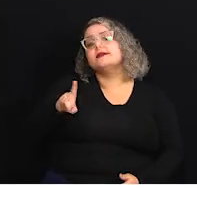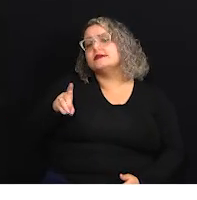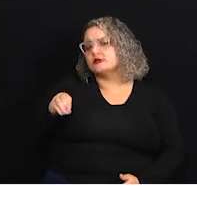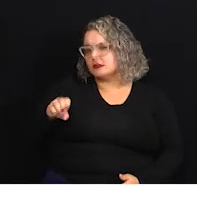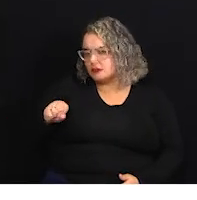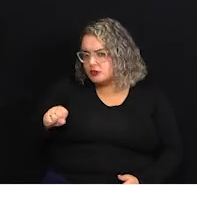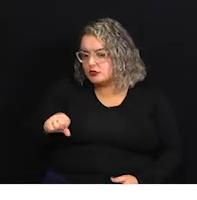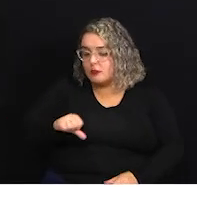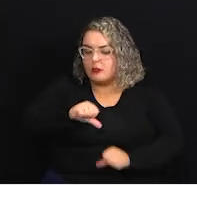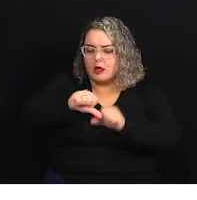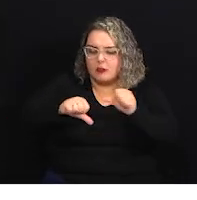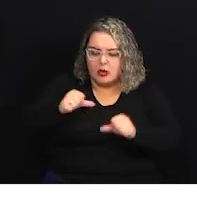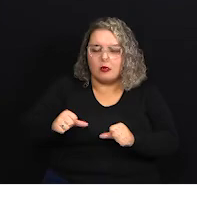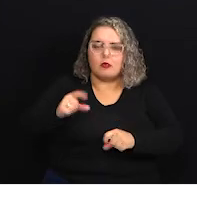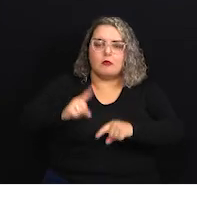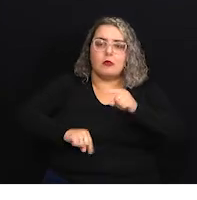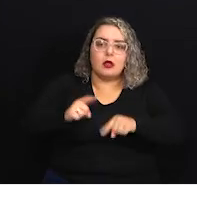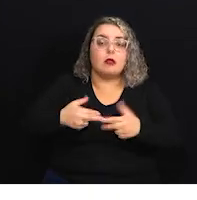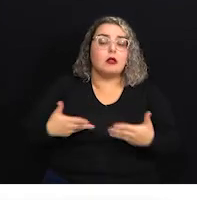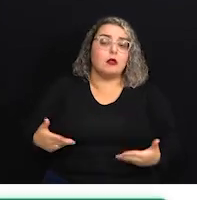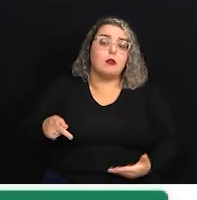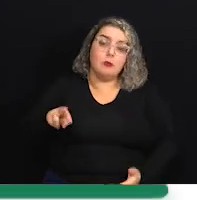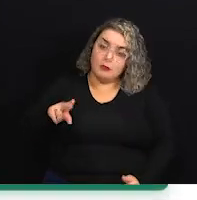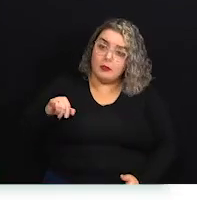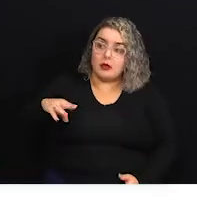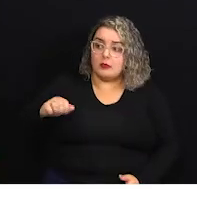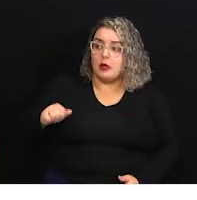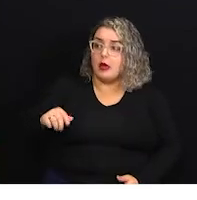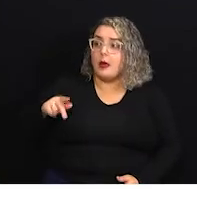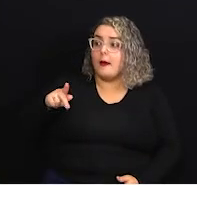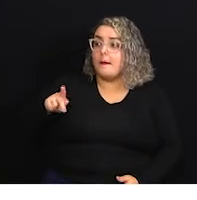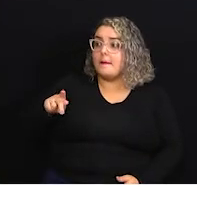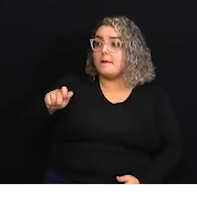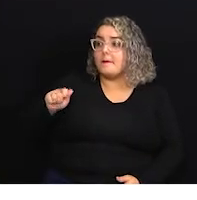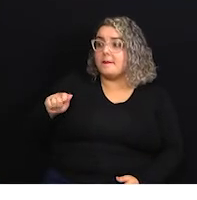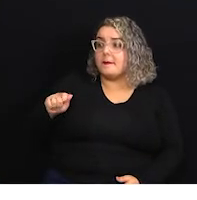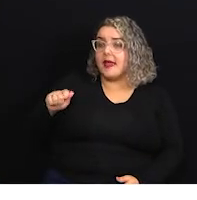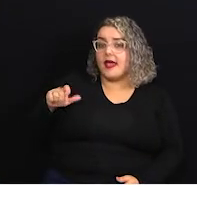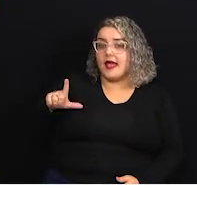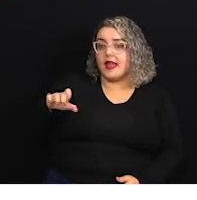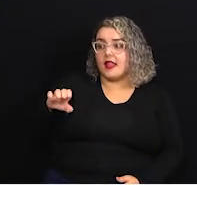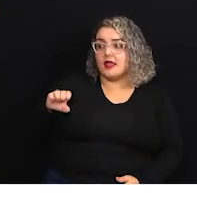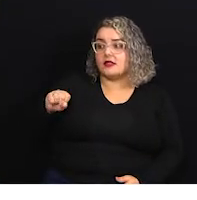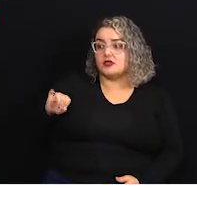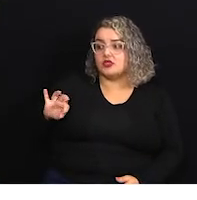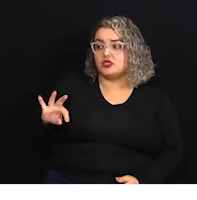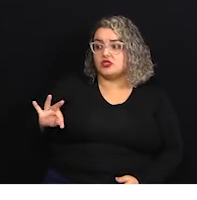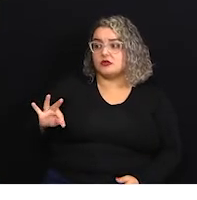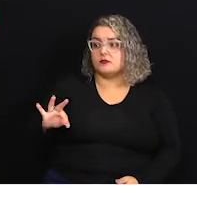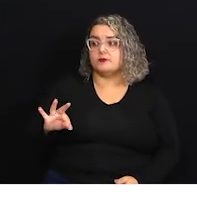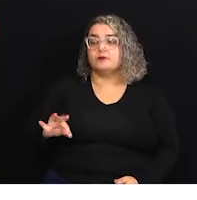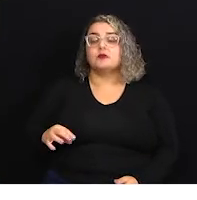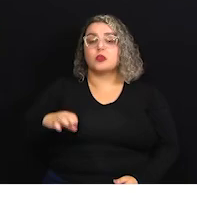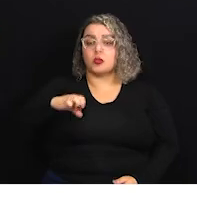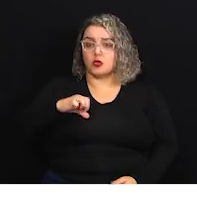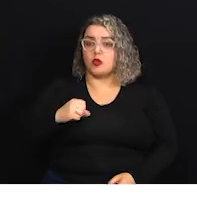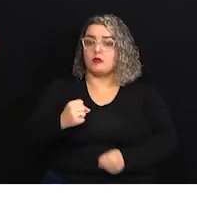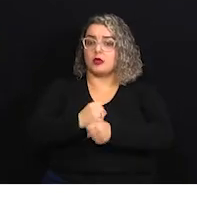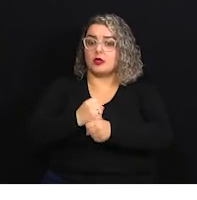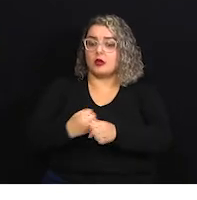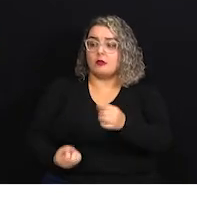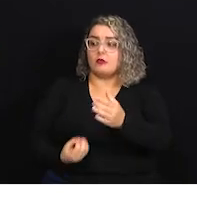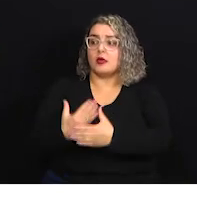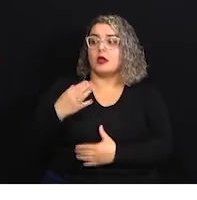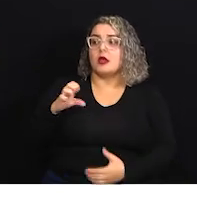são transformados em uma nova matéria-prima, chamada pellet. O projeto existe há 9 anos com uma empresa